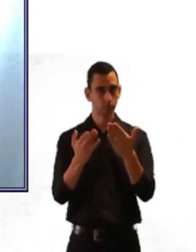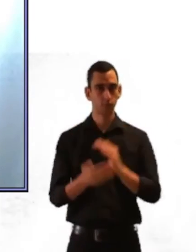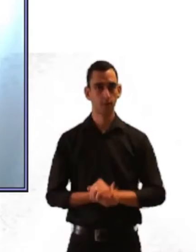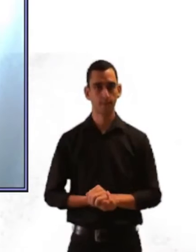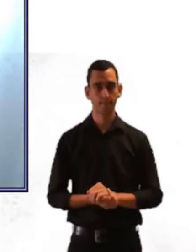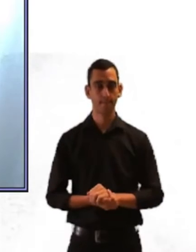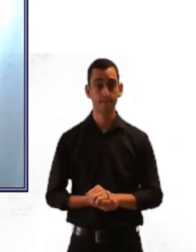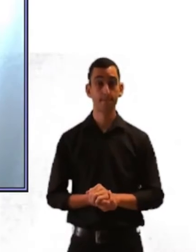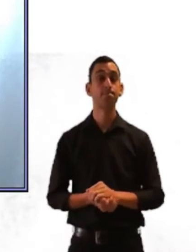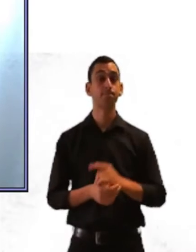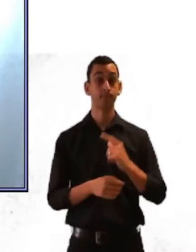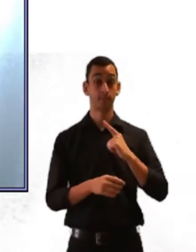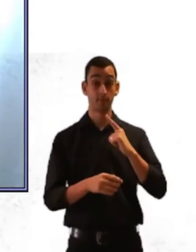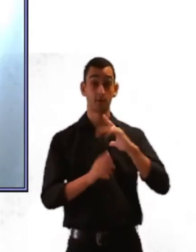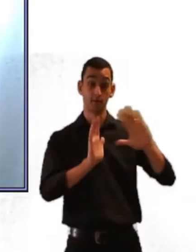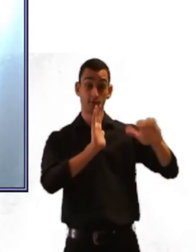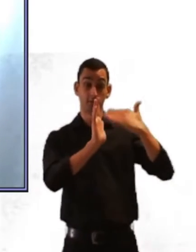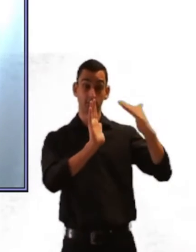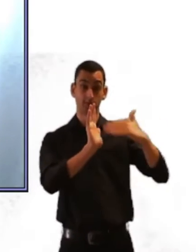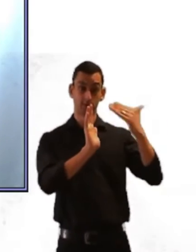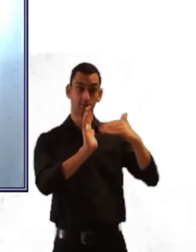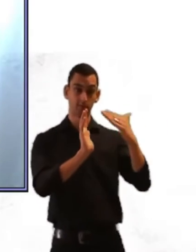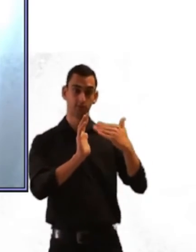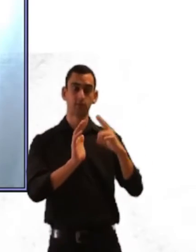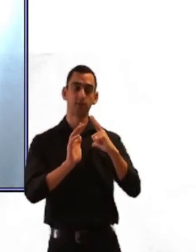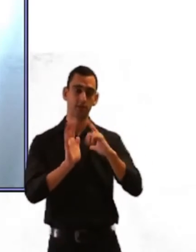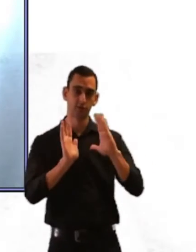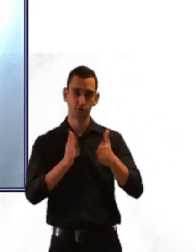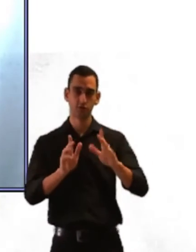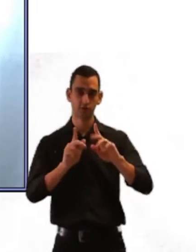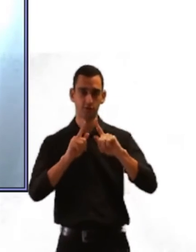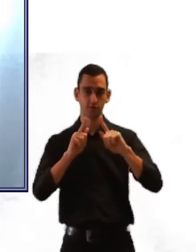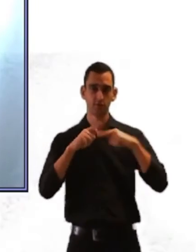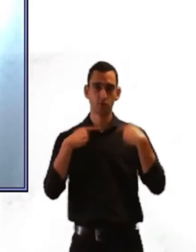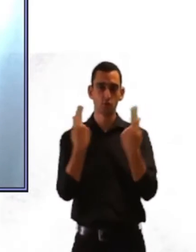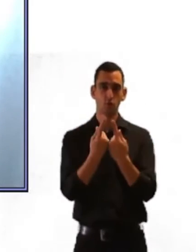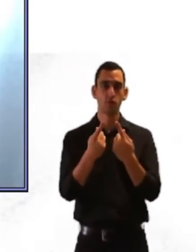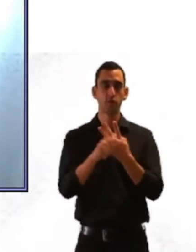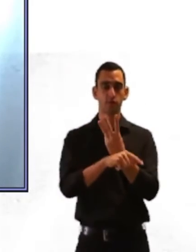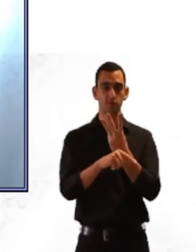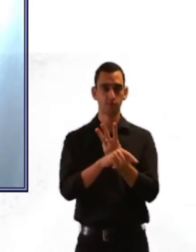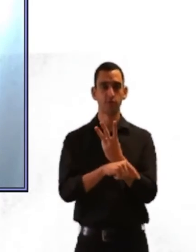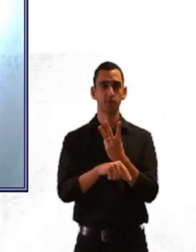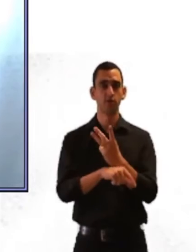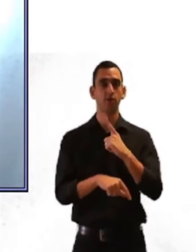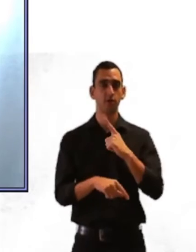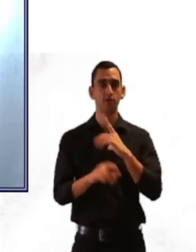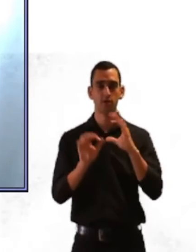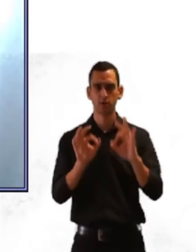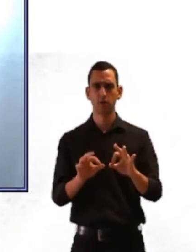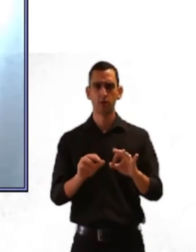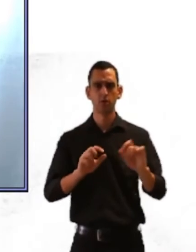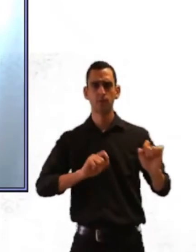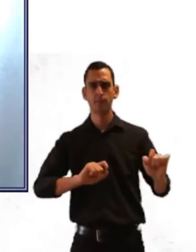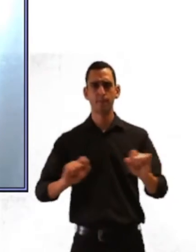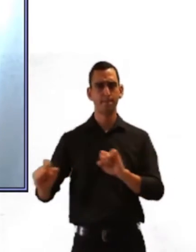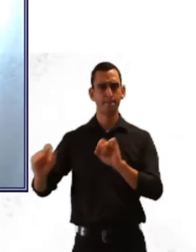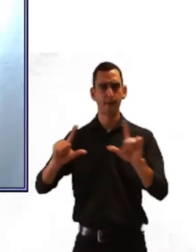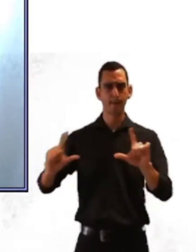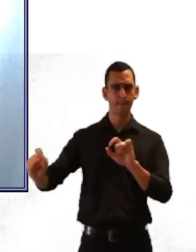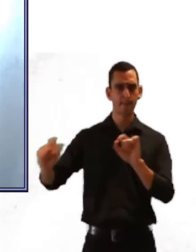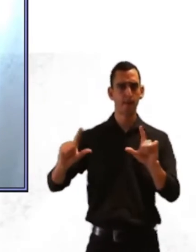estou recebendo aqui várias perguntas aqui, já estou tendo oportunidade. E não projetou os slides ou projetou os